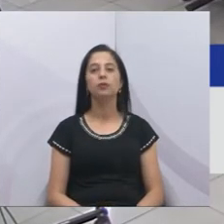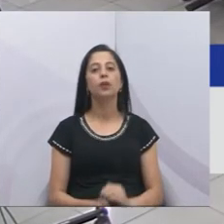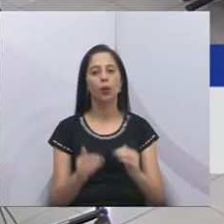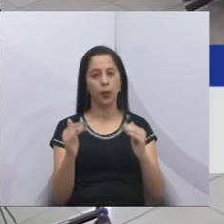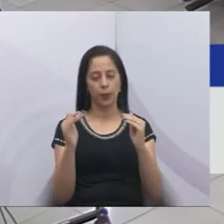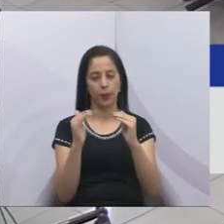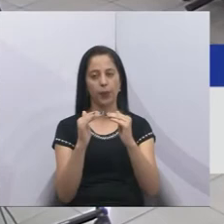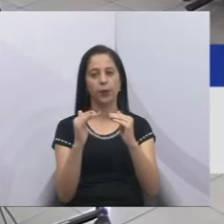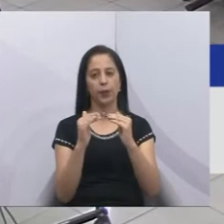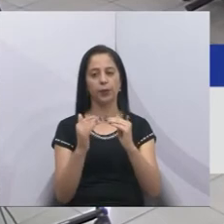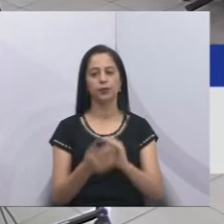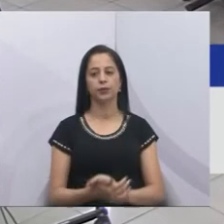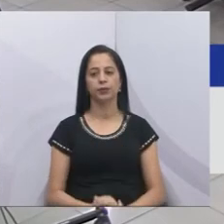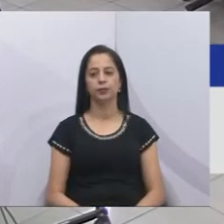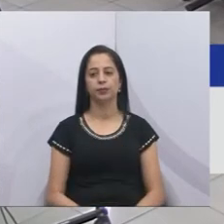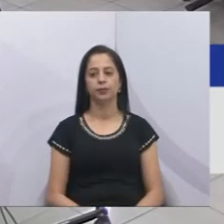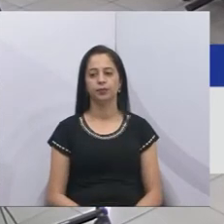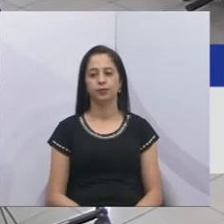Favorável.